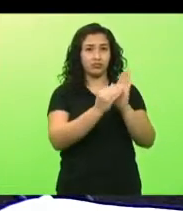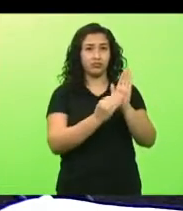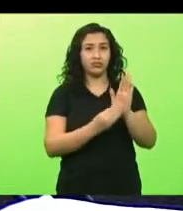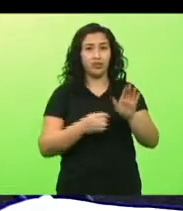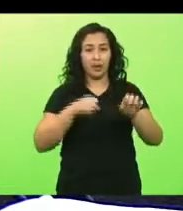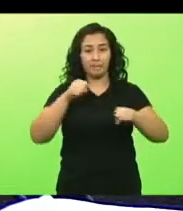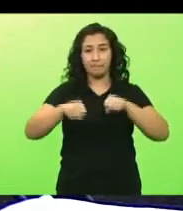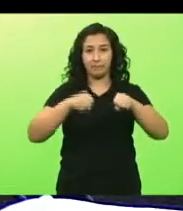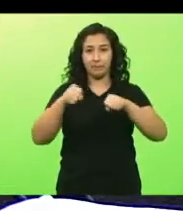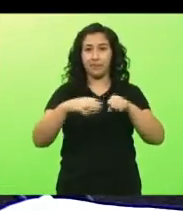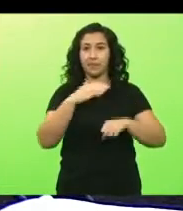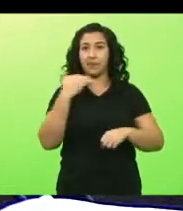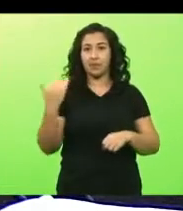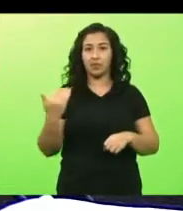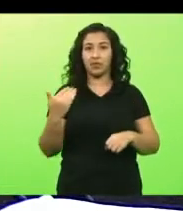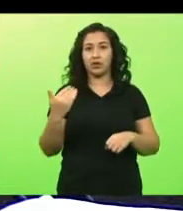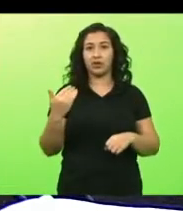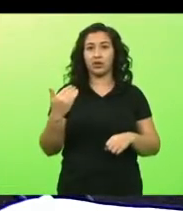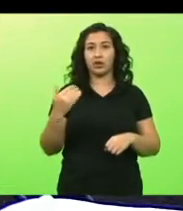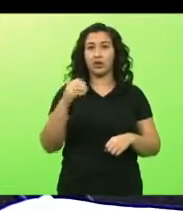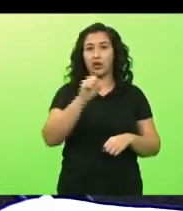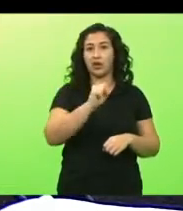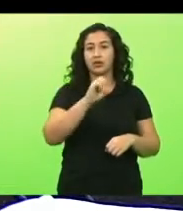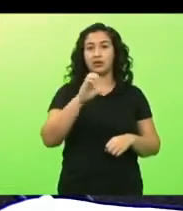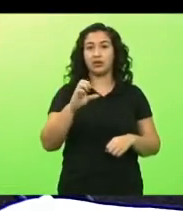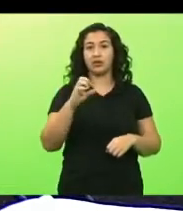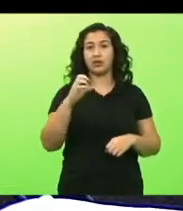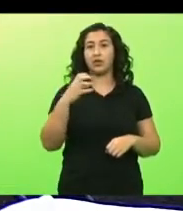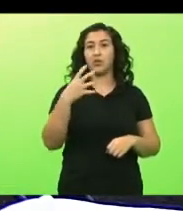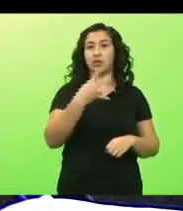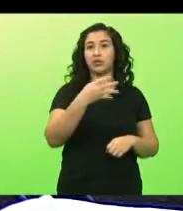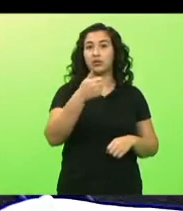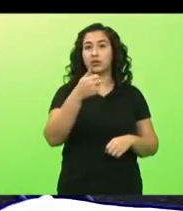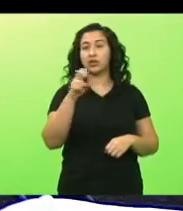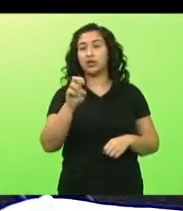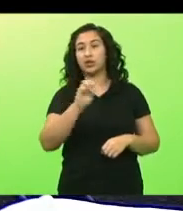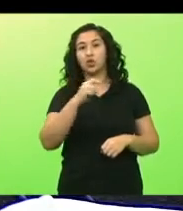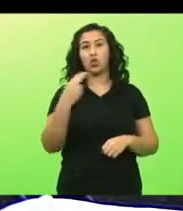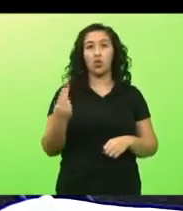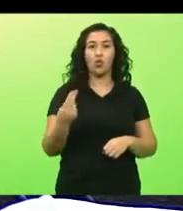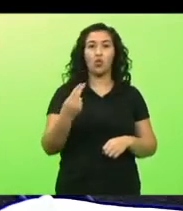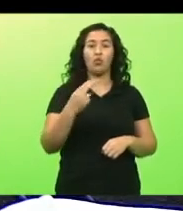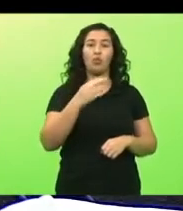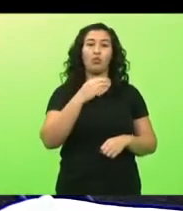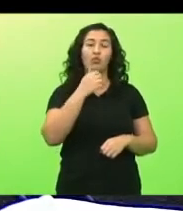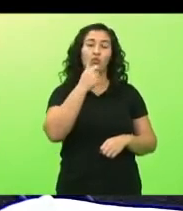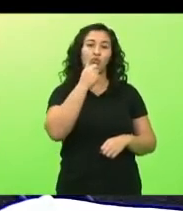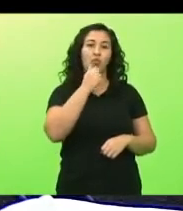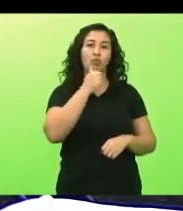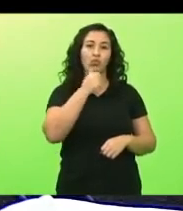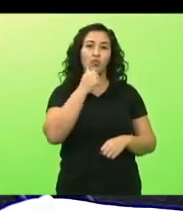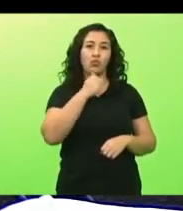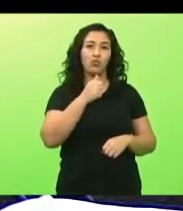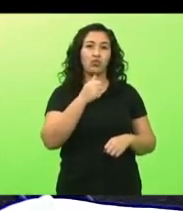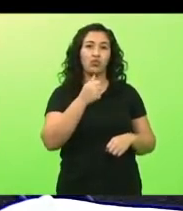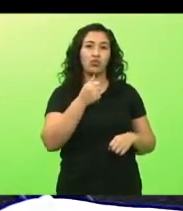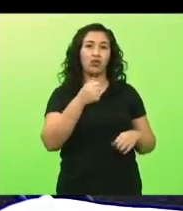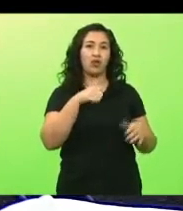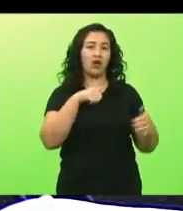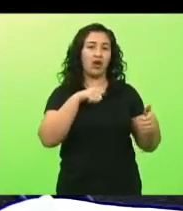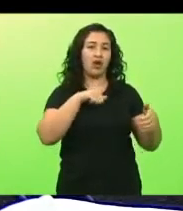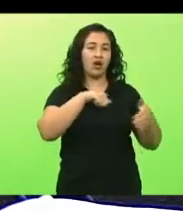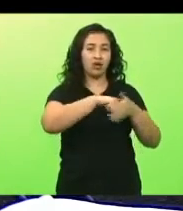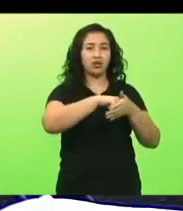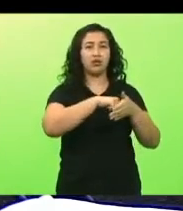na SC-415, mulher é tirada das ferragens na SC-415. É que a gente possa apelar ao governo do Estado, à Secretaria de